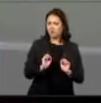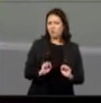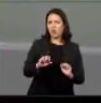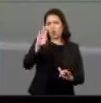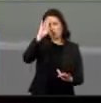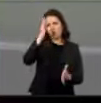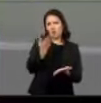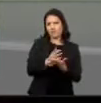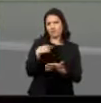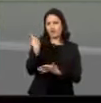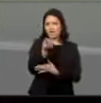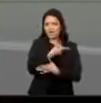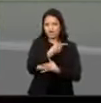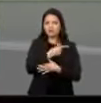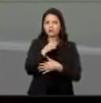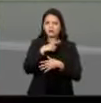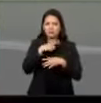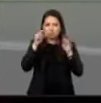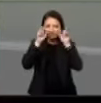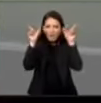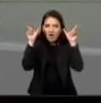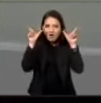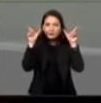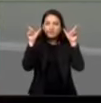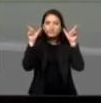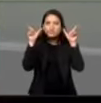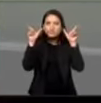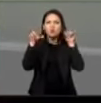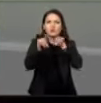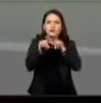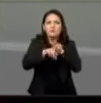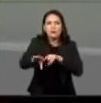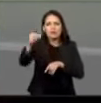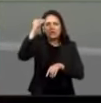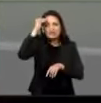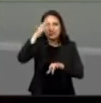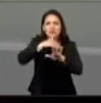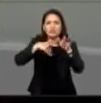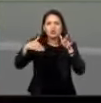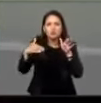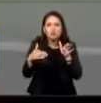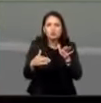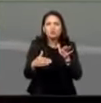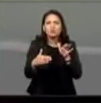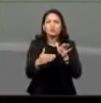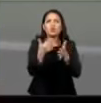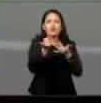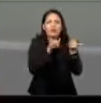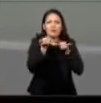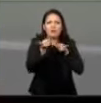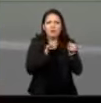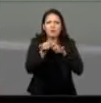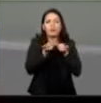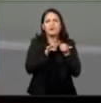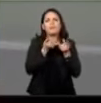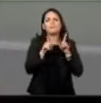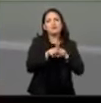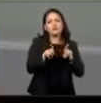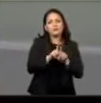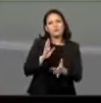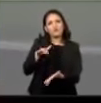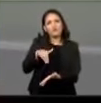estaremos de ouvidos atentos para compreender a exposição dos senhores e procurar contribuir, ao final, com o